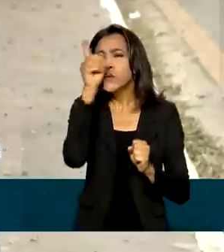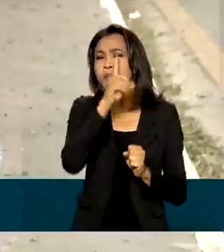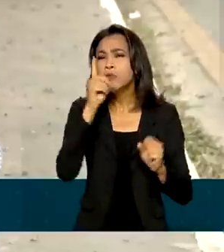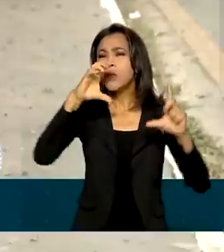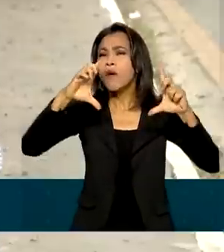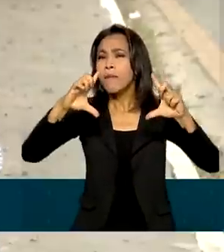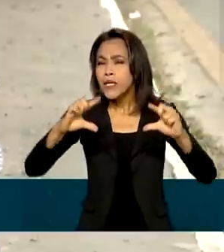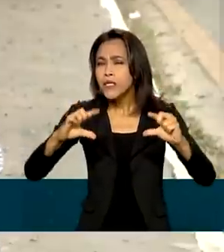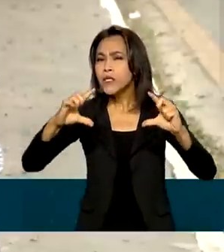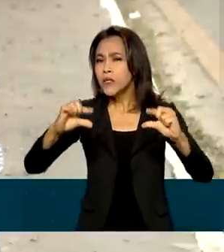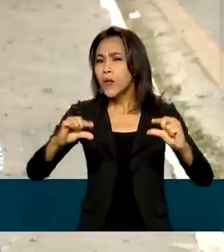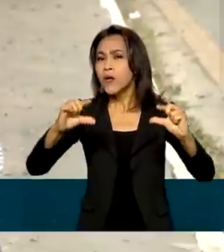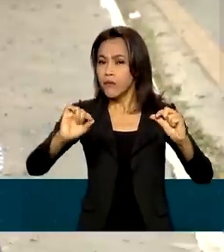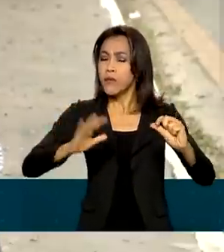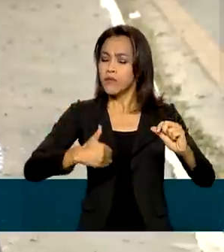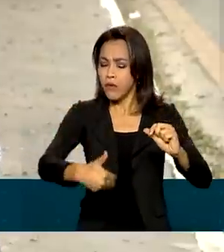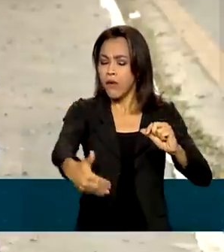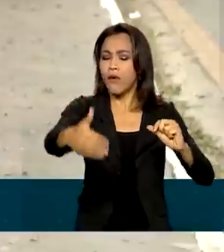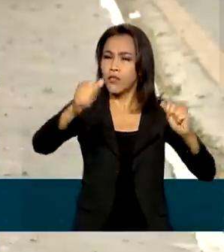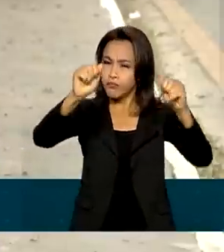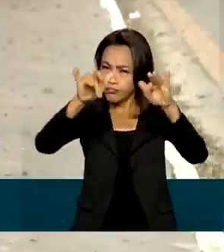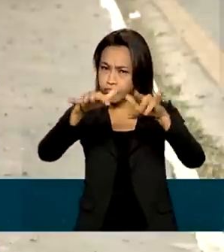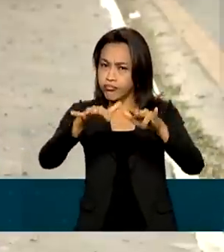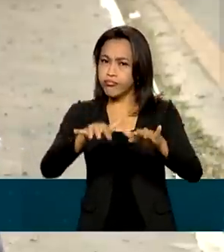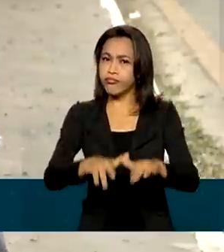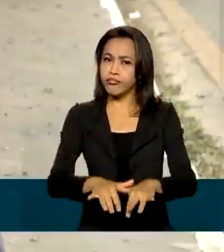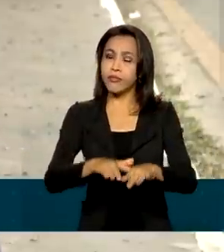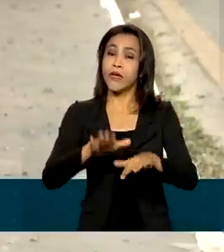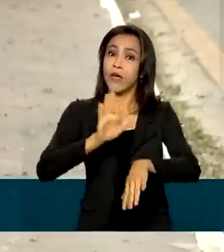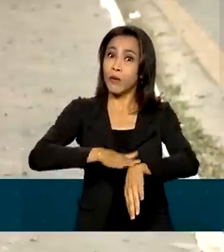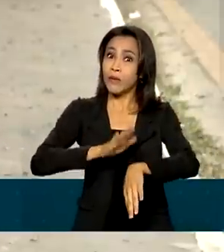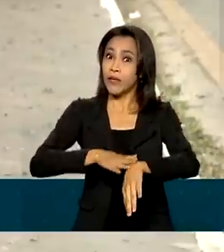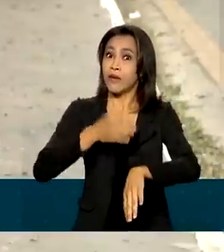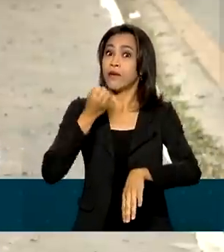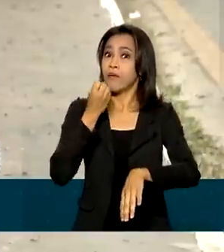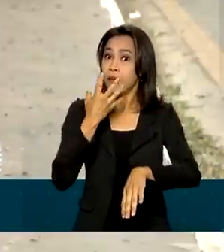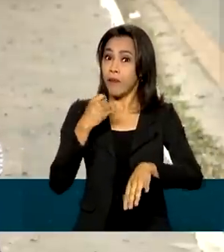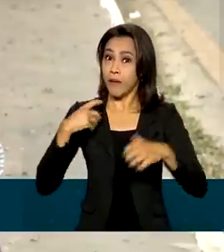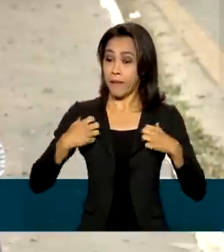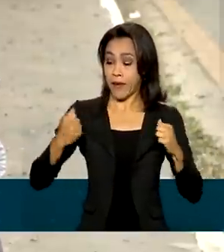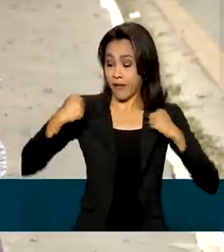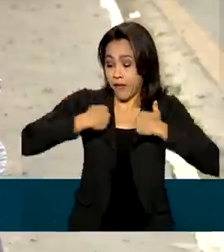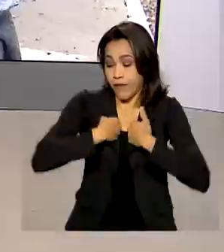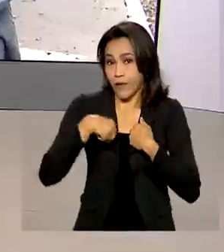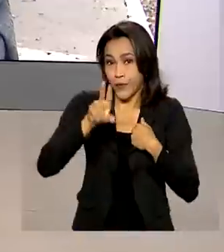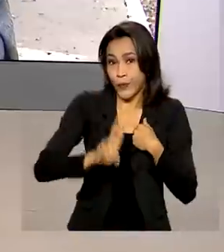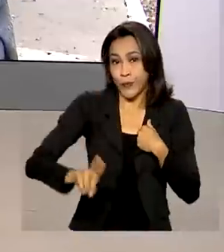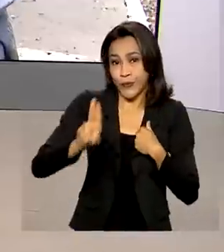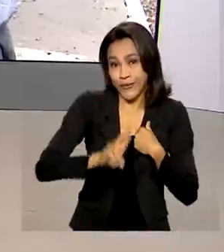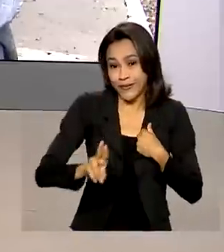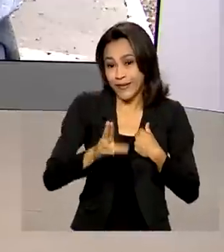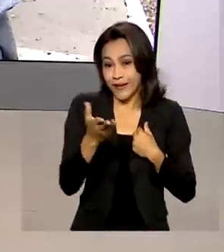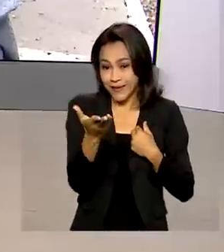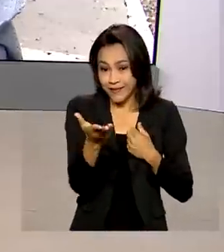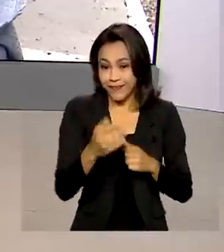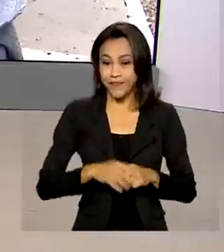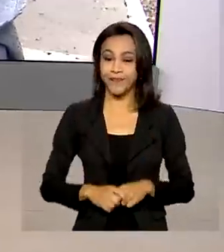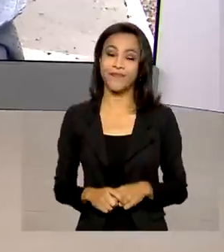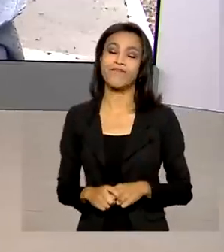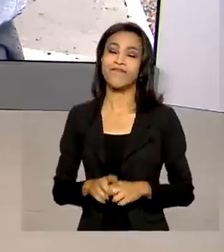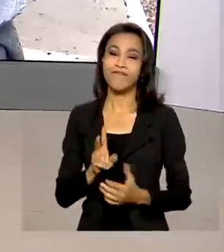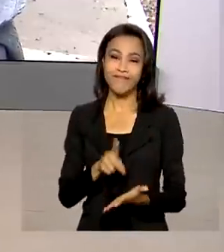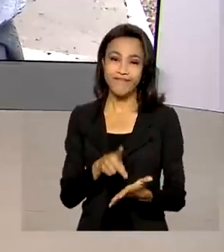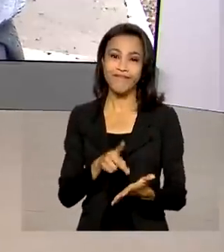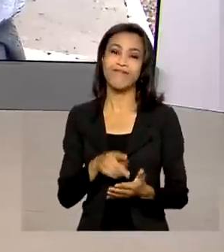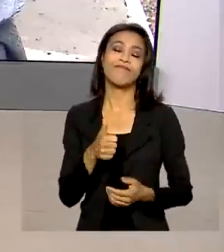domingo mas ainda há previsão de geada tempo bom para reforçar os casacos não é mesmo o Renato eu volto com você investidor de